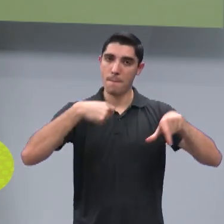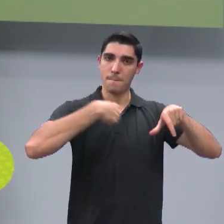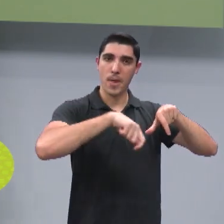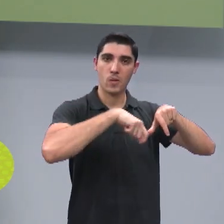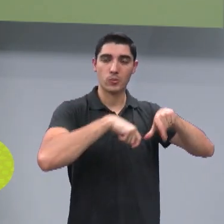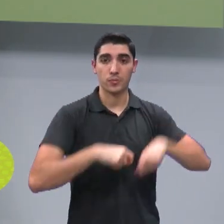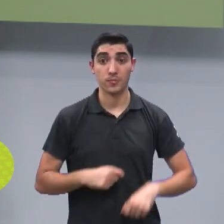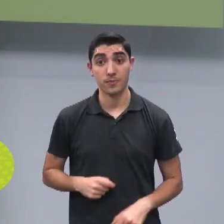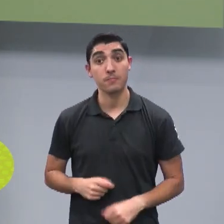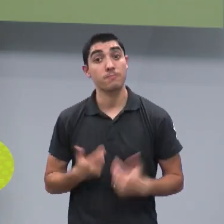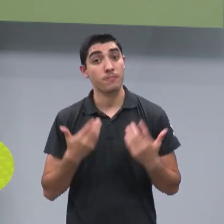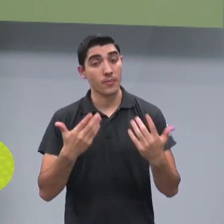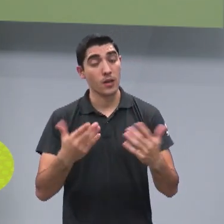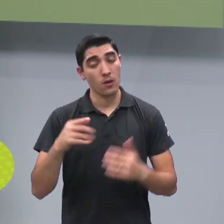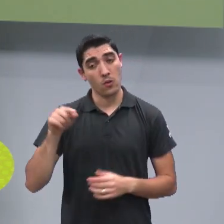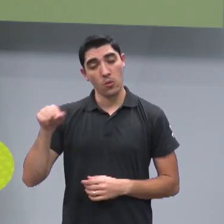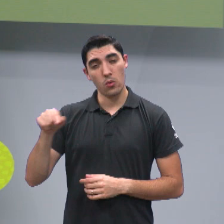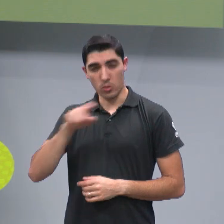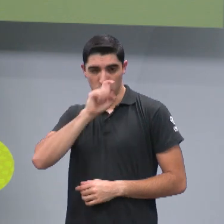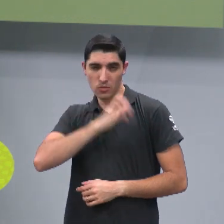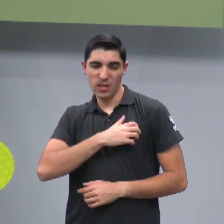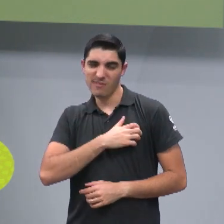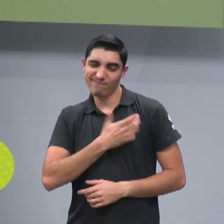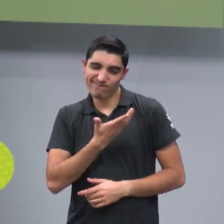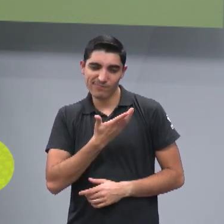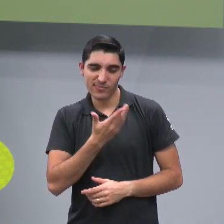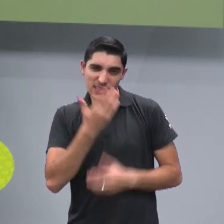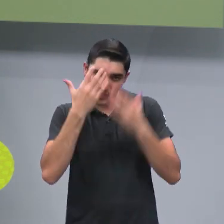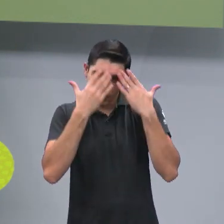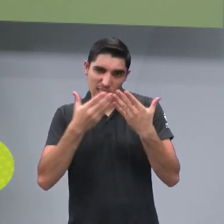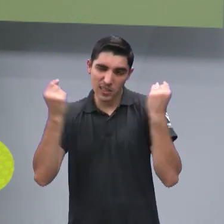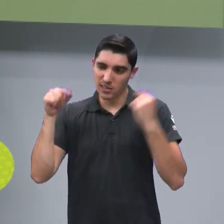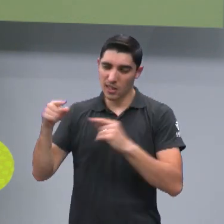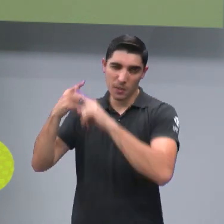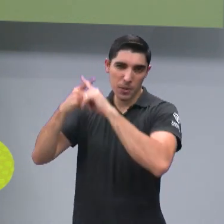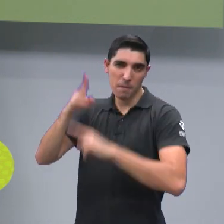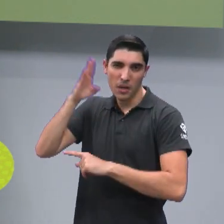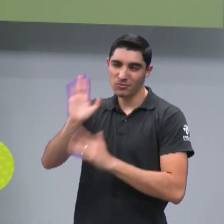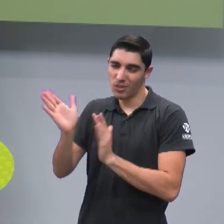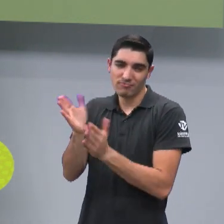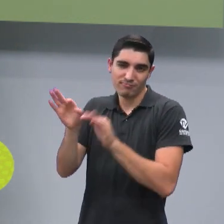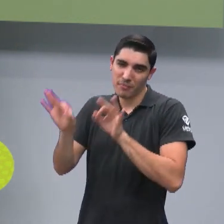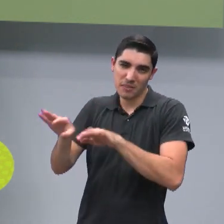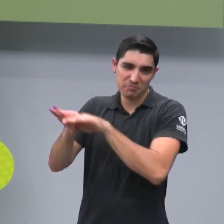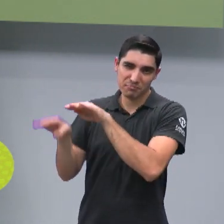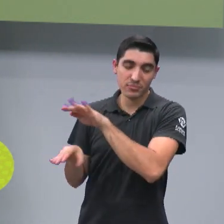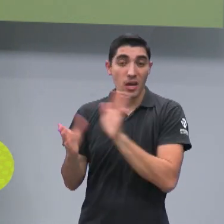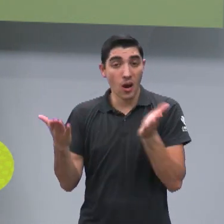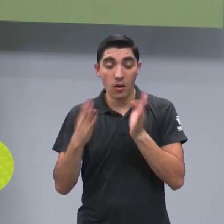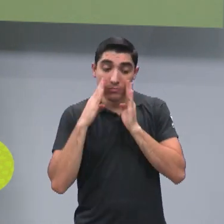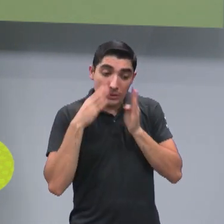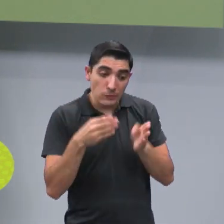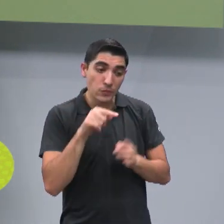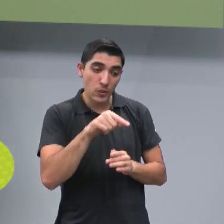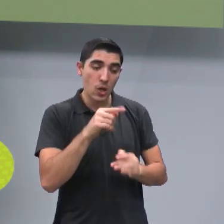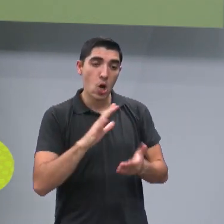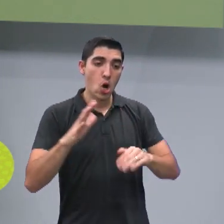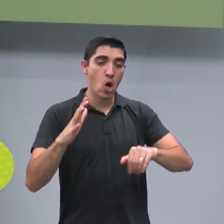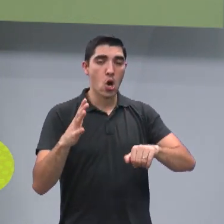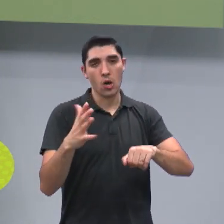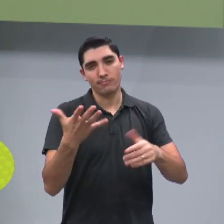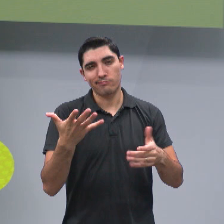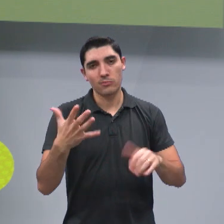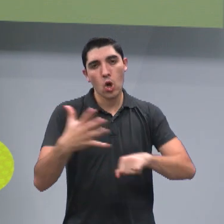José esquecer um pouco o Campeonato Brasileiro, né, e tentar investir na Copa do Brasil para, não digo salvar o ano, mas